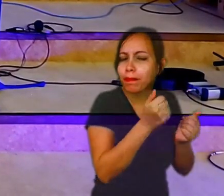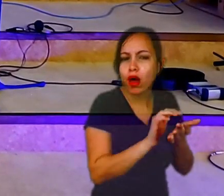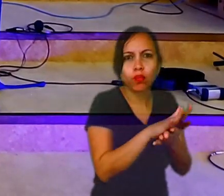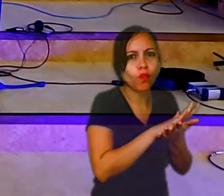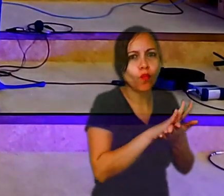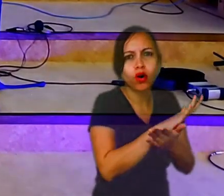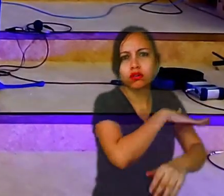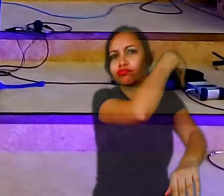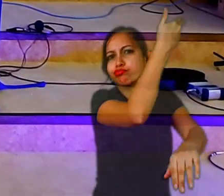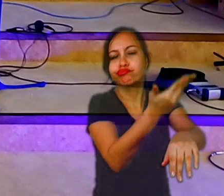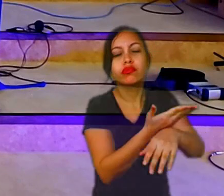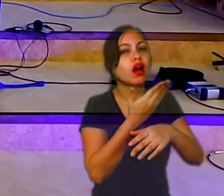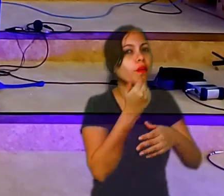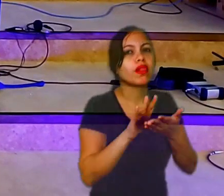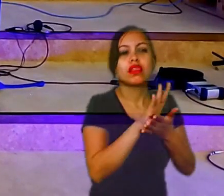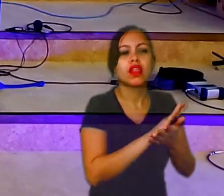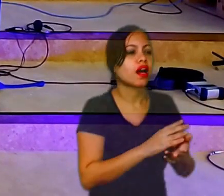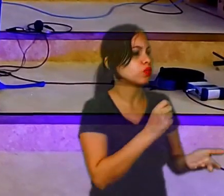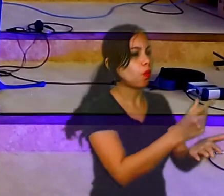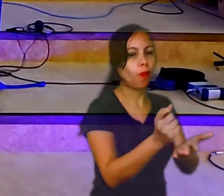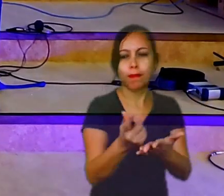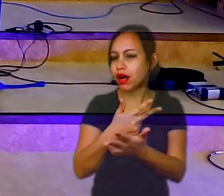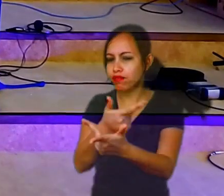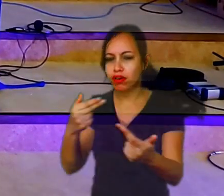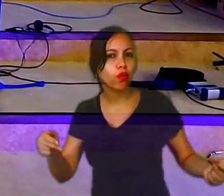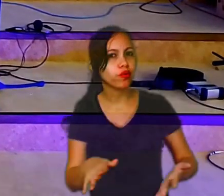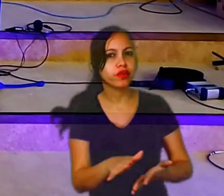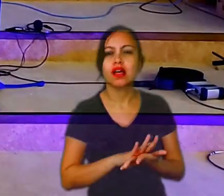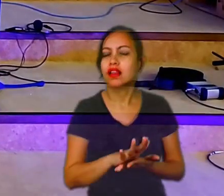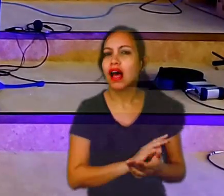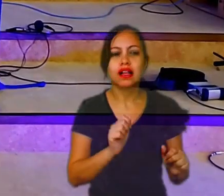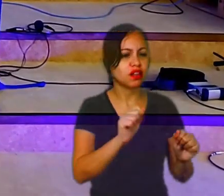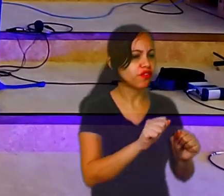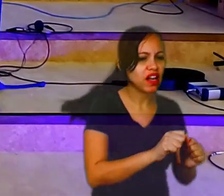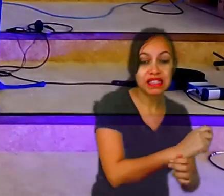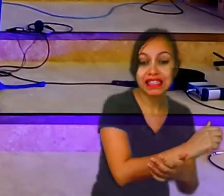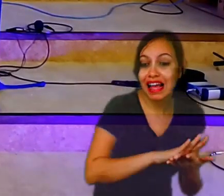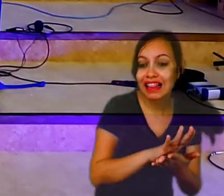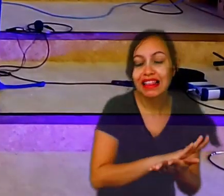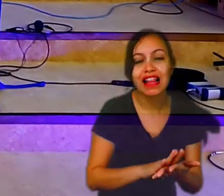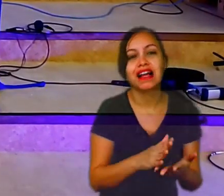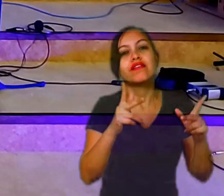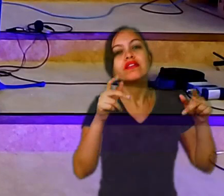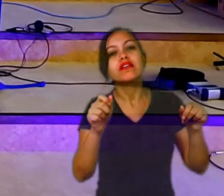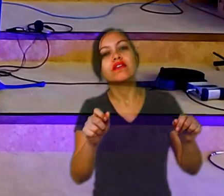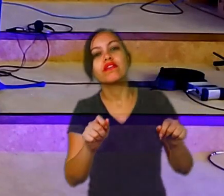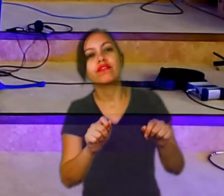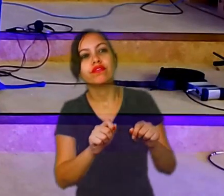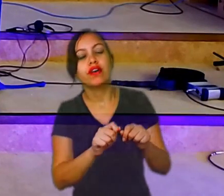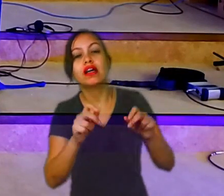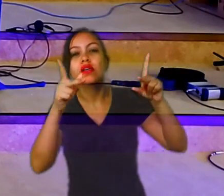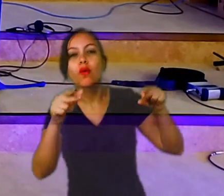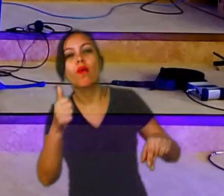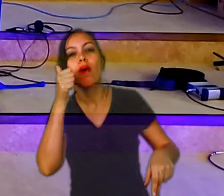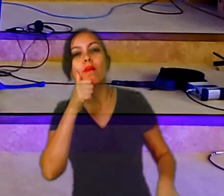não trabalhavam, ele não fazia as coisas, ou seja, ele fazia como Maria fez quando Jesus chegou na